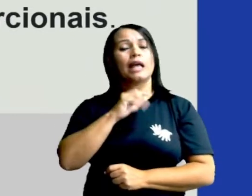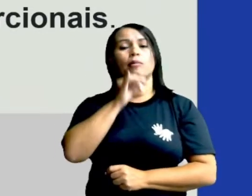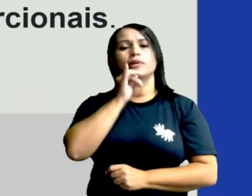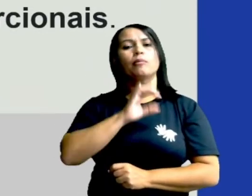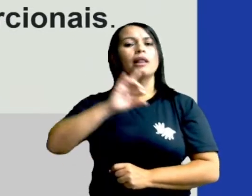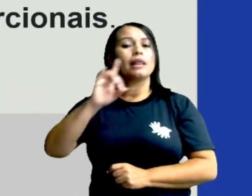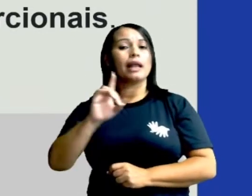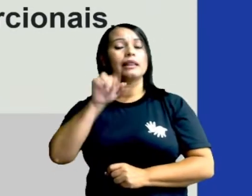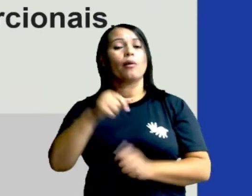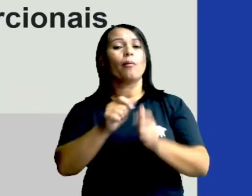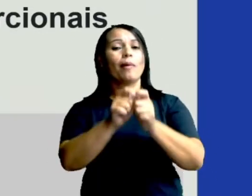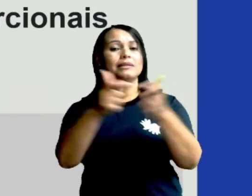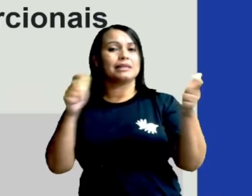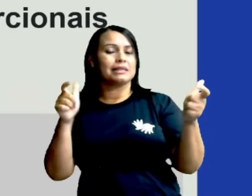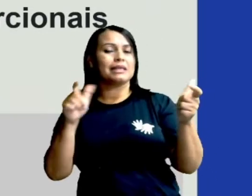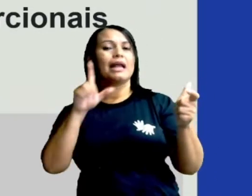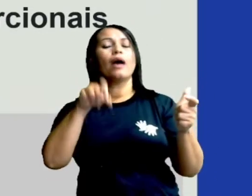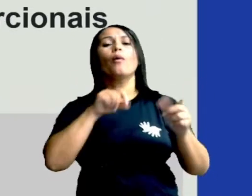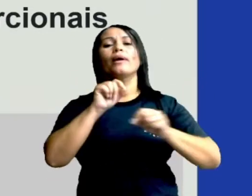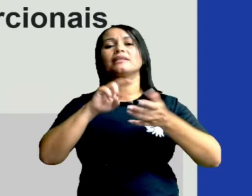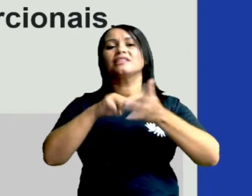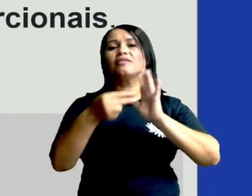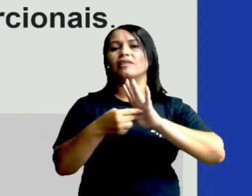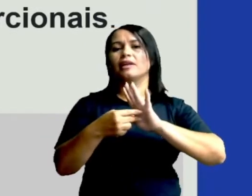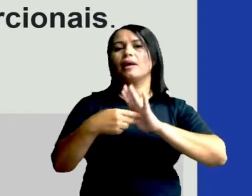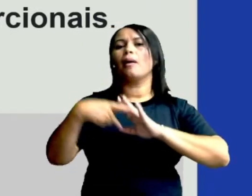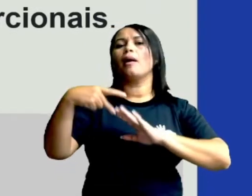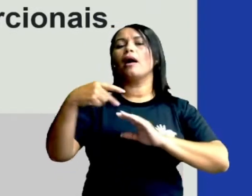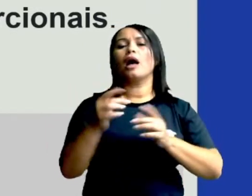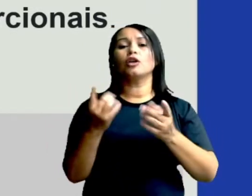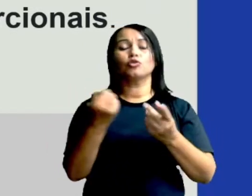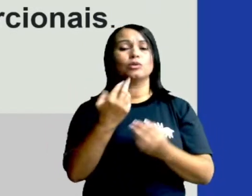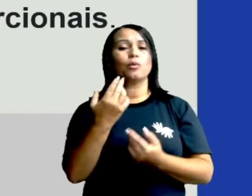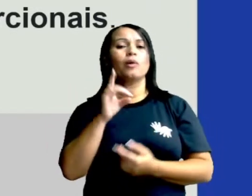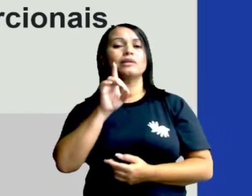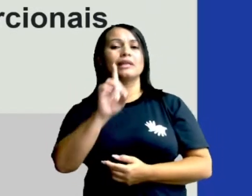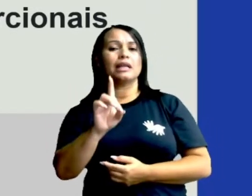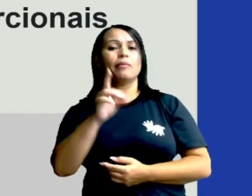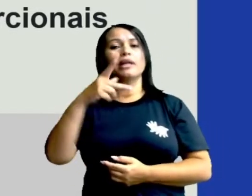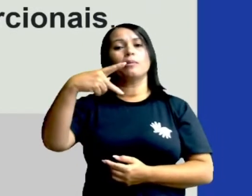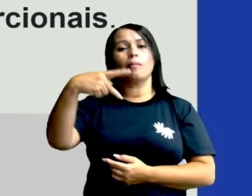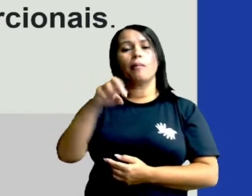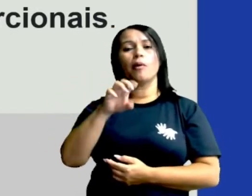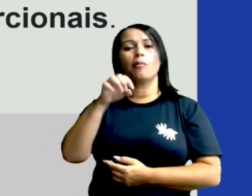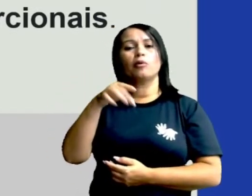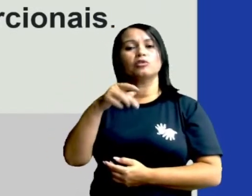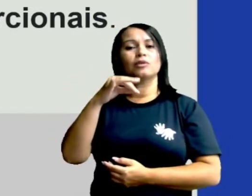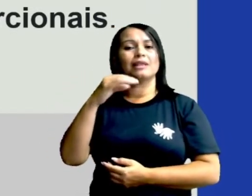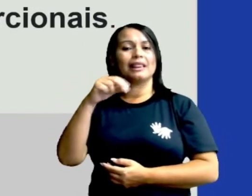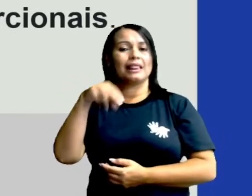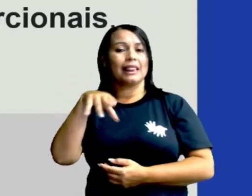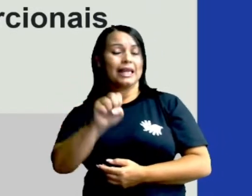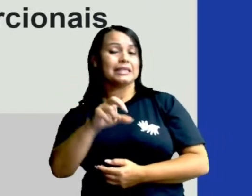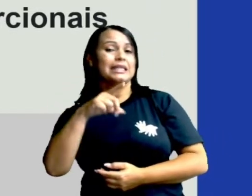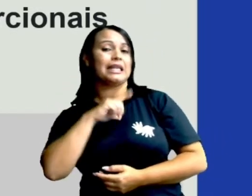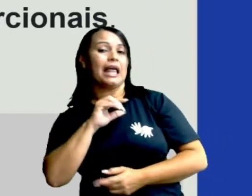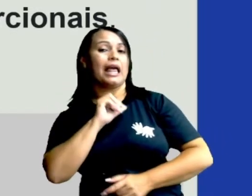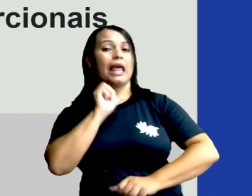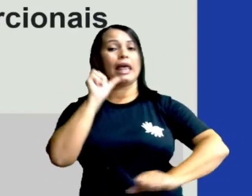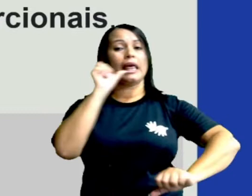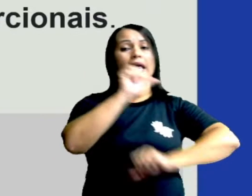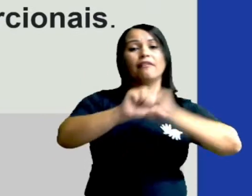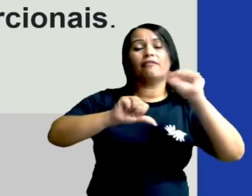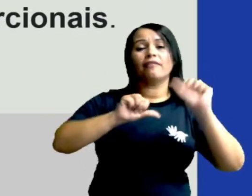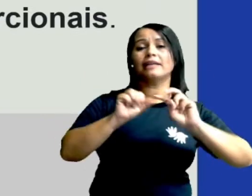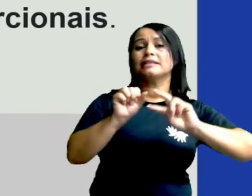essas grandezas são diretamente proporcionais. Se essa variação for inversa, então as grandezas